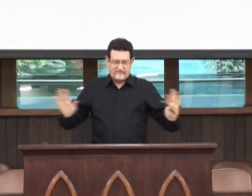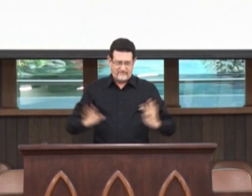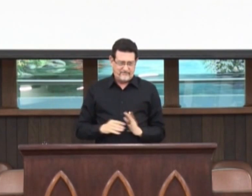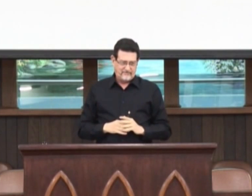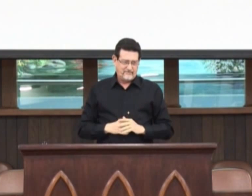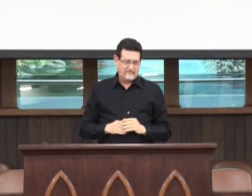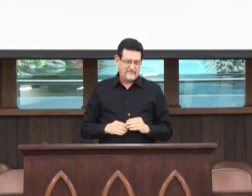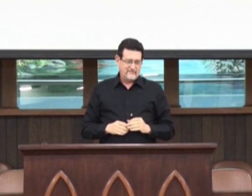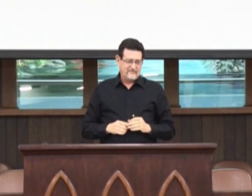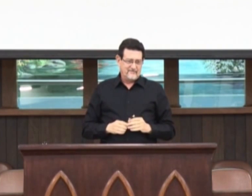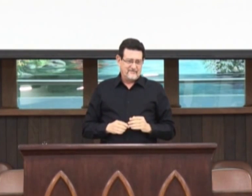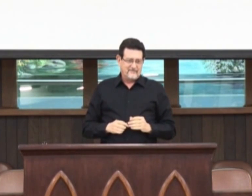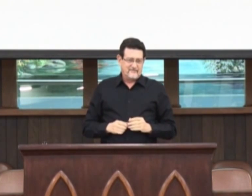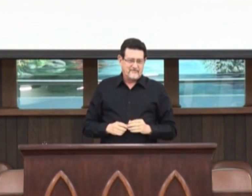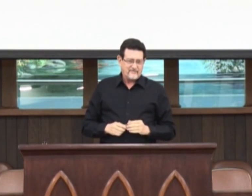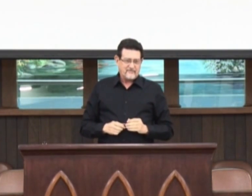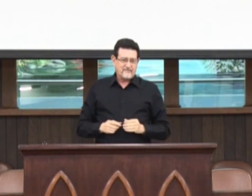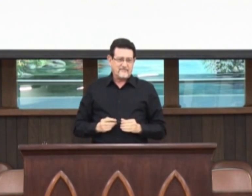se dão.